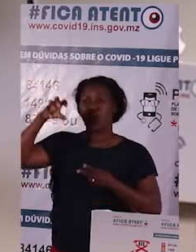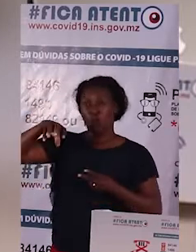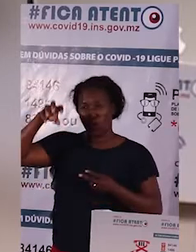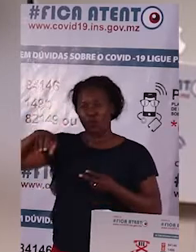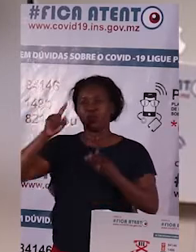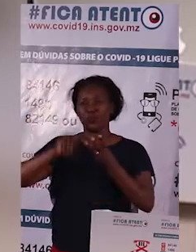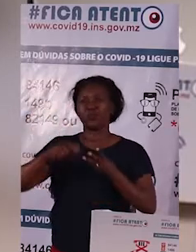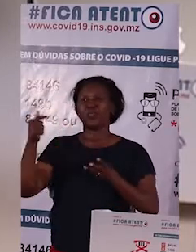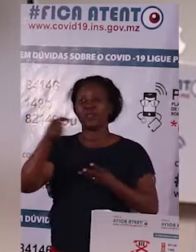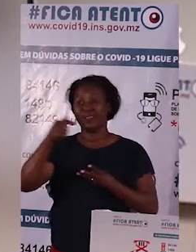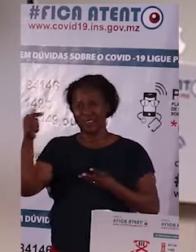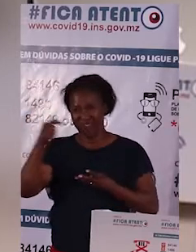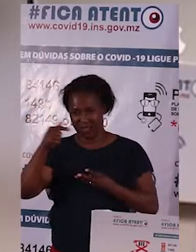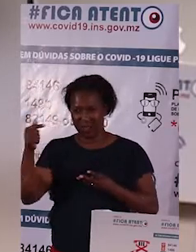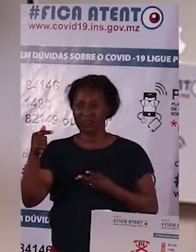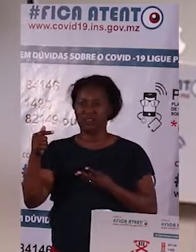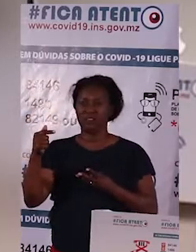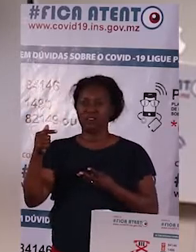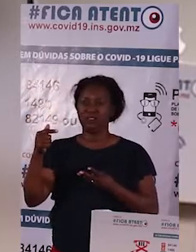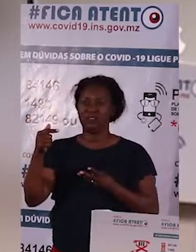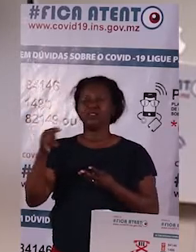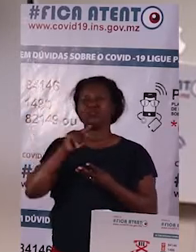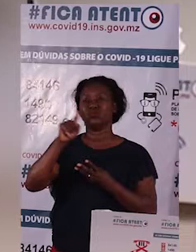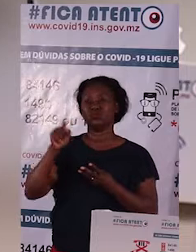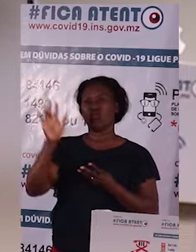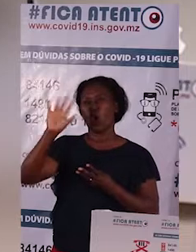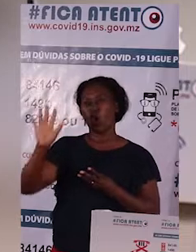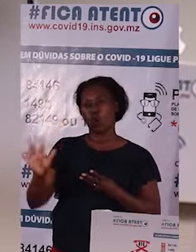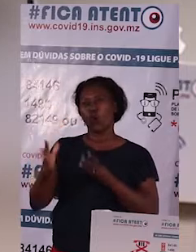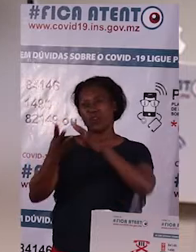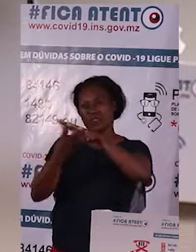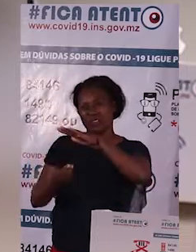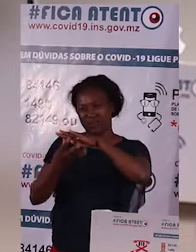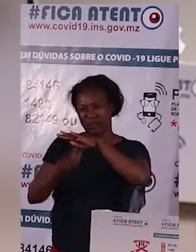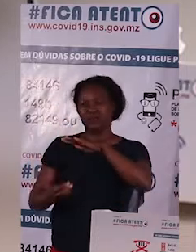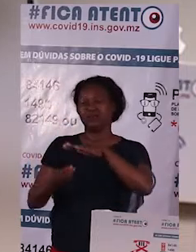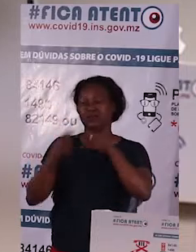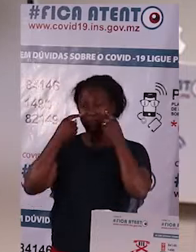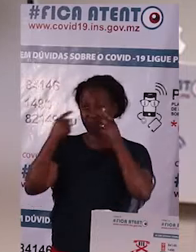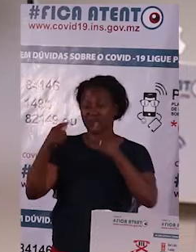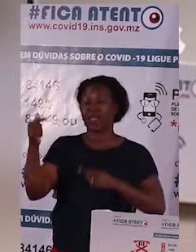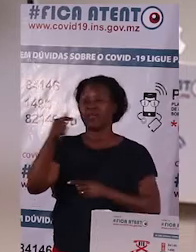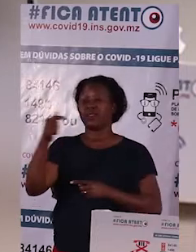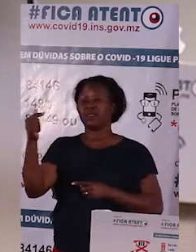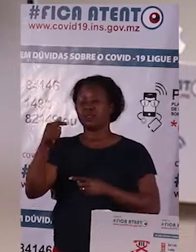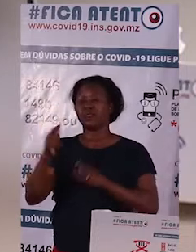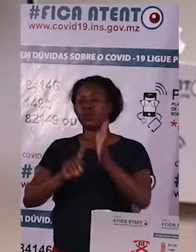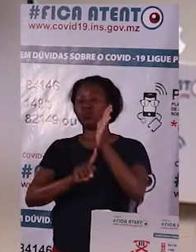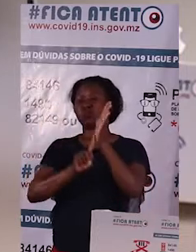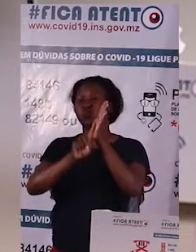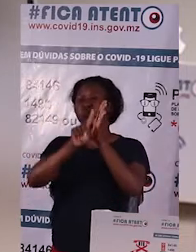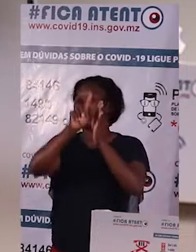se vê nesta curva da Tanzânia, em cor cinzenta, se vê que a curva da Tanzânia tem subido